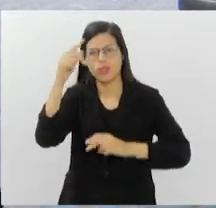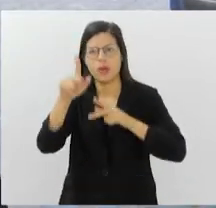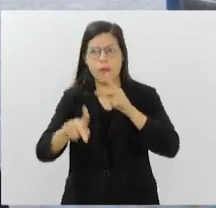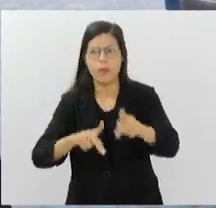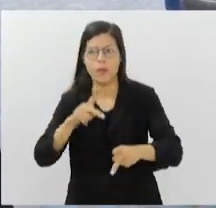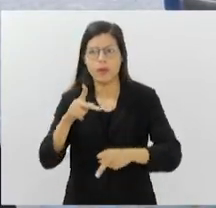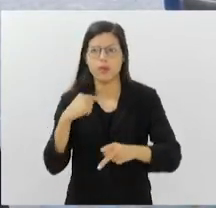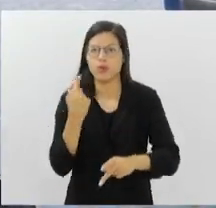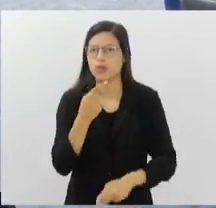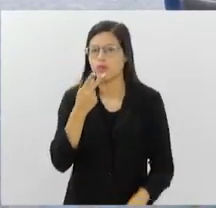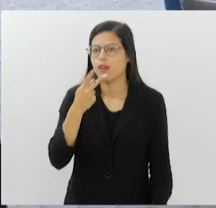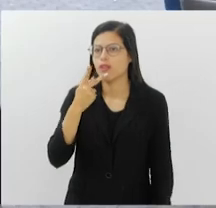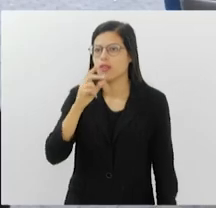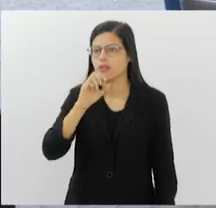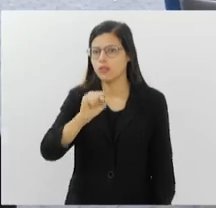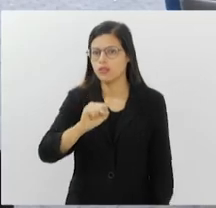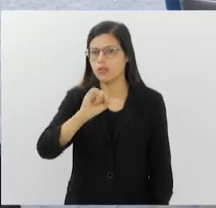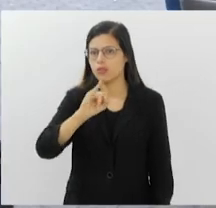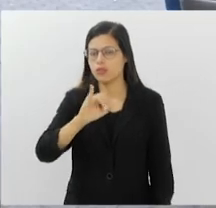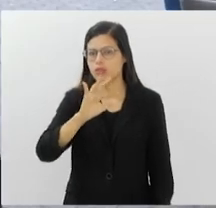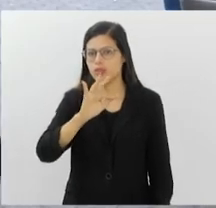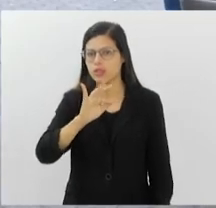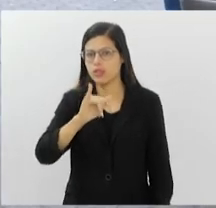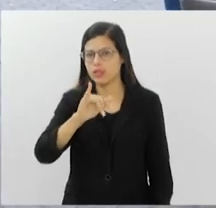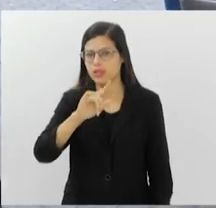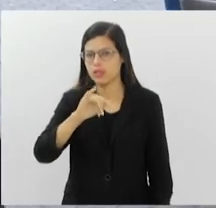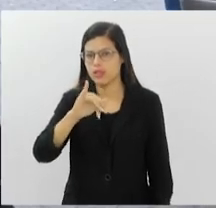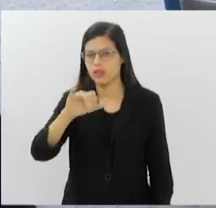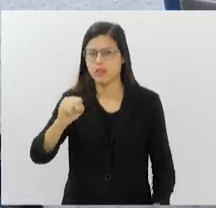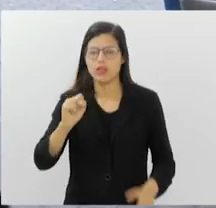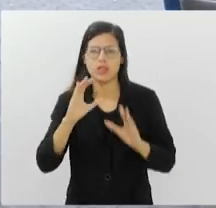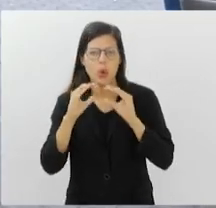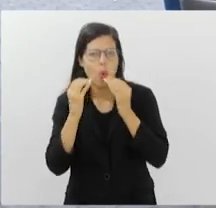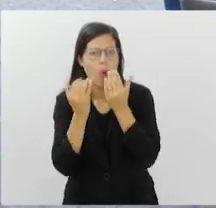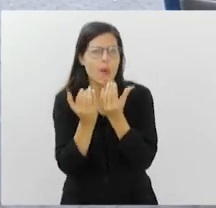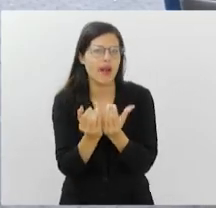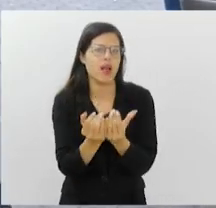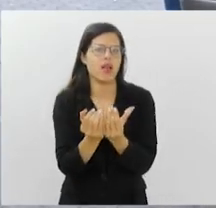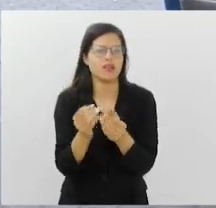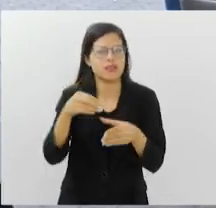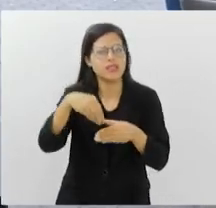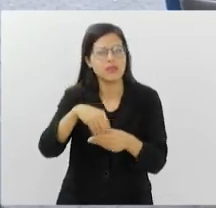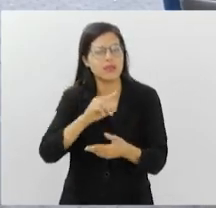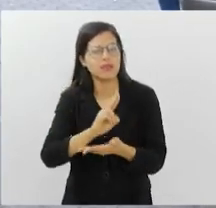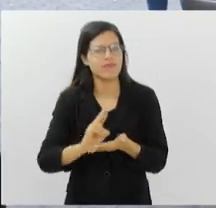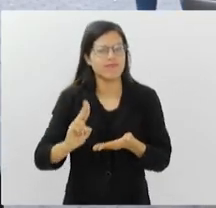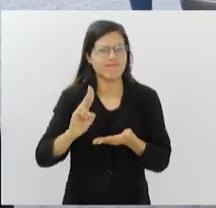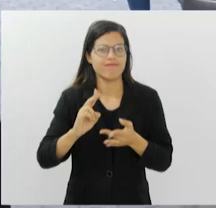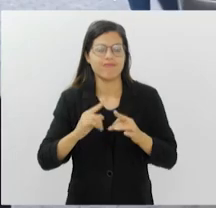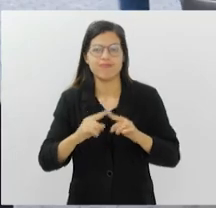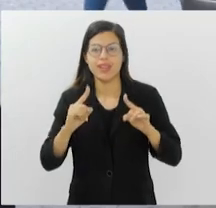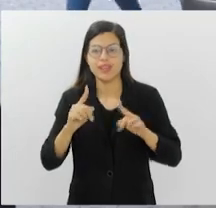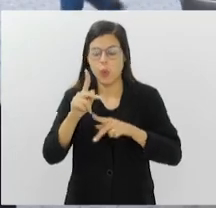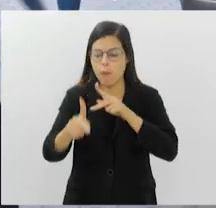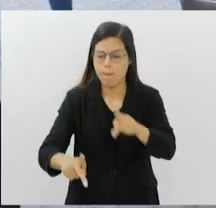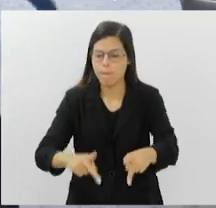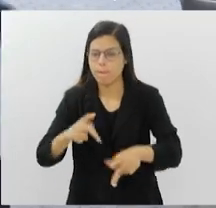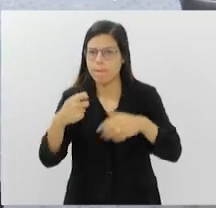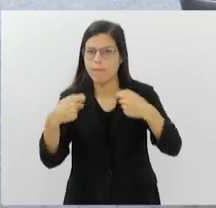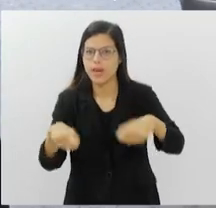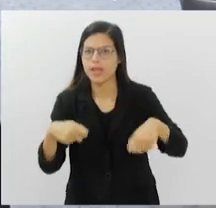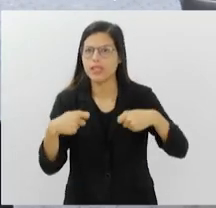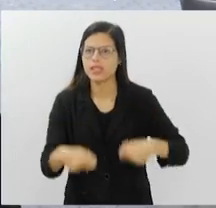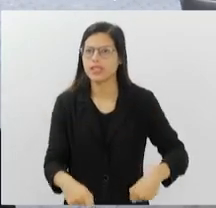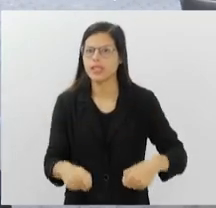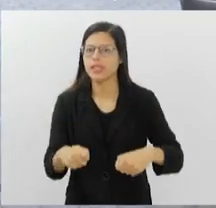de sífilis nas nossas bolhas, em congresso, mas a população precisa verbalizar a